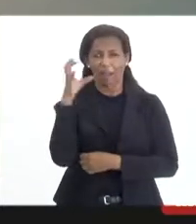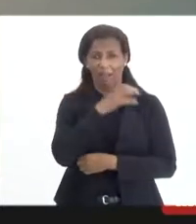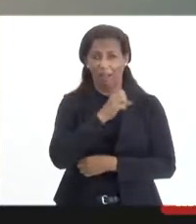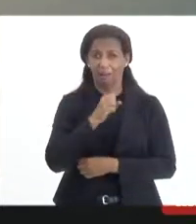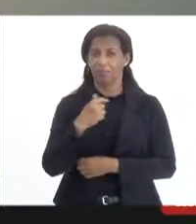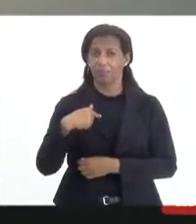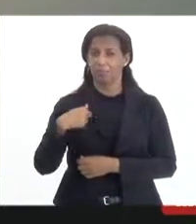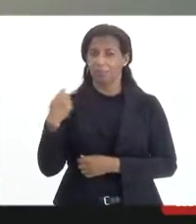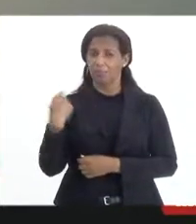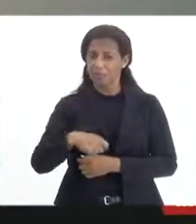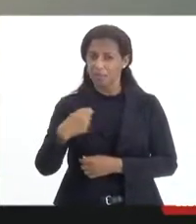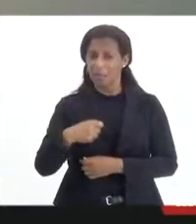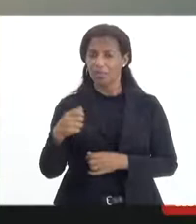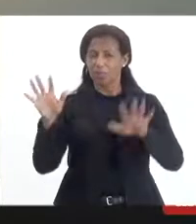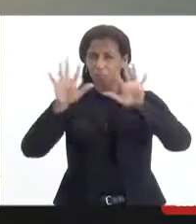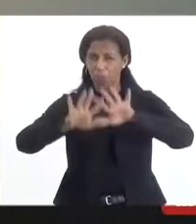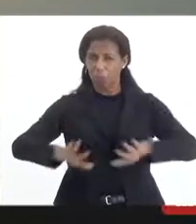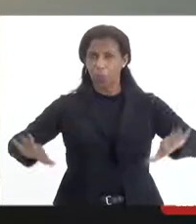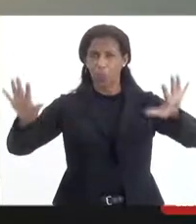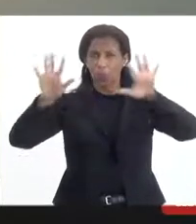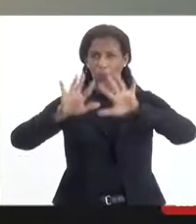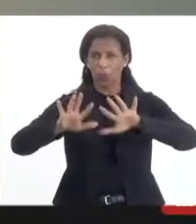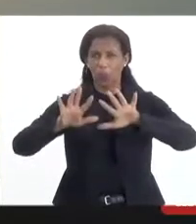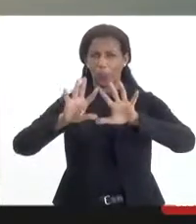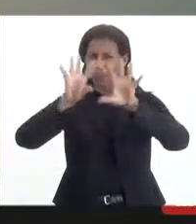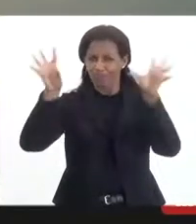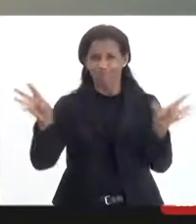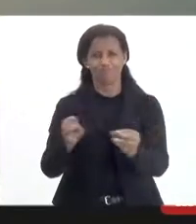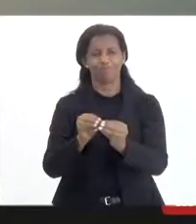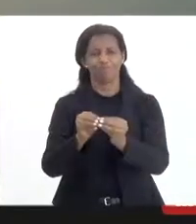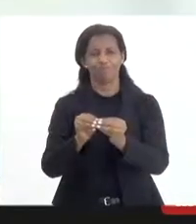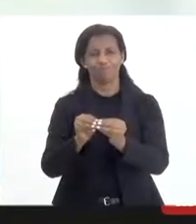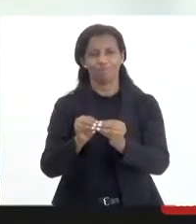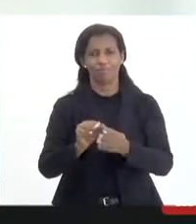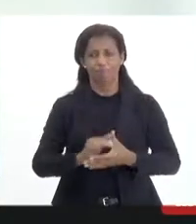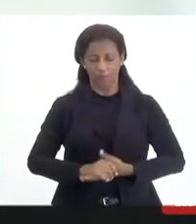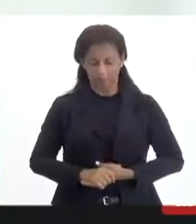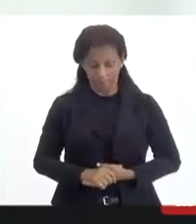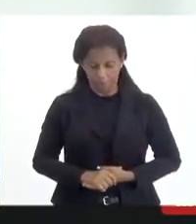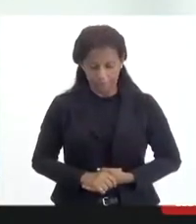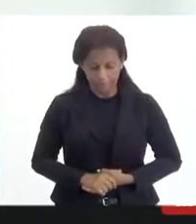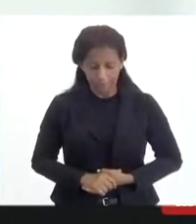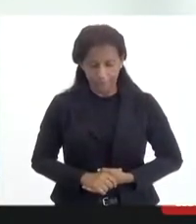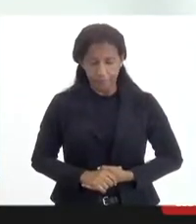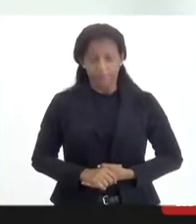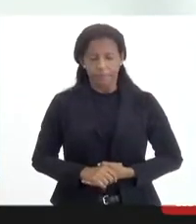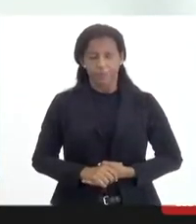eu quis trazer, assim, um cenário complexo. Fortunato,